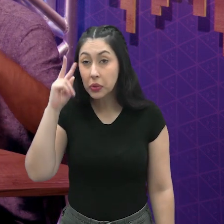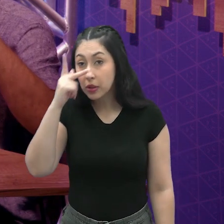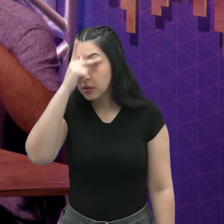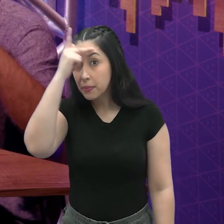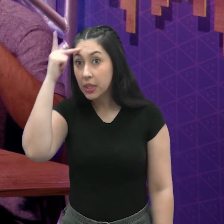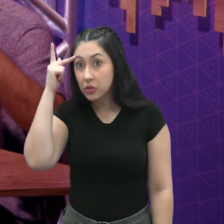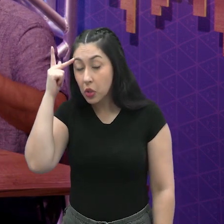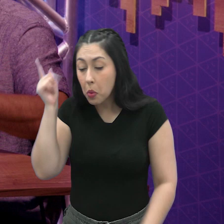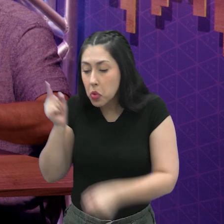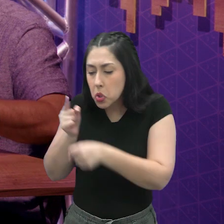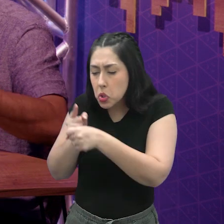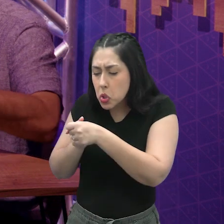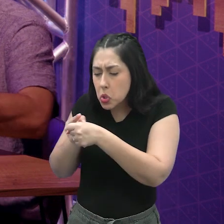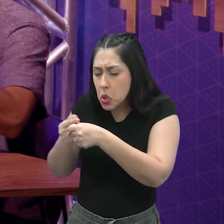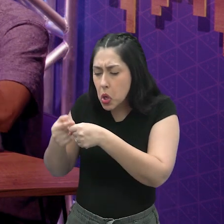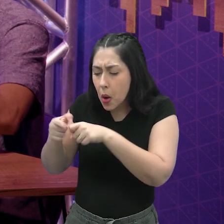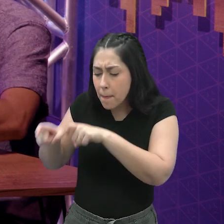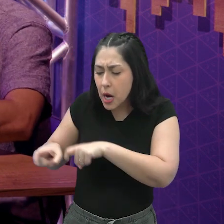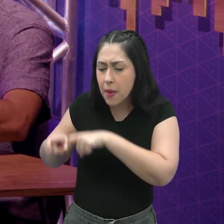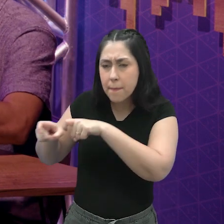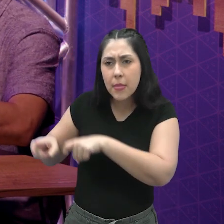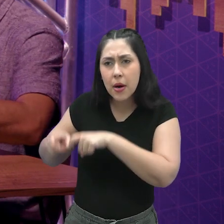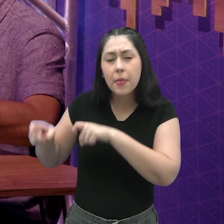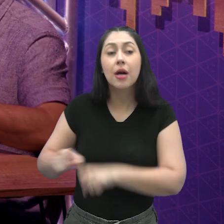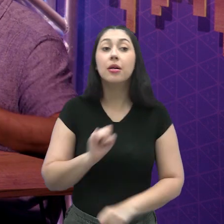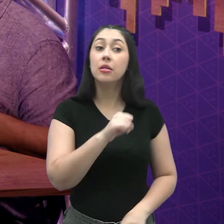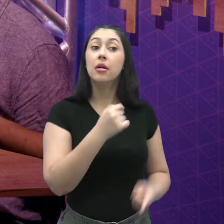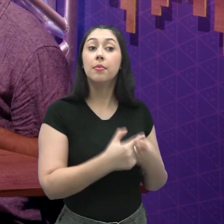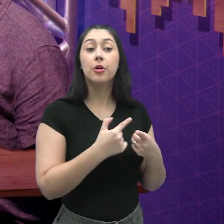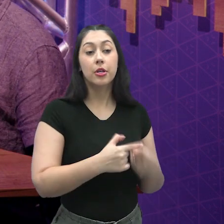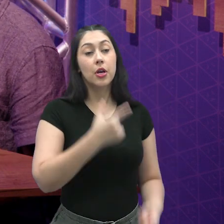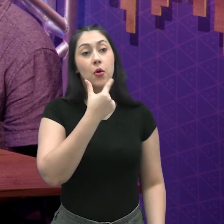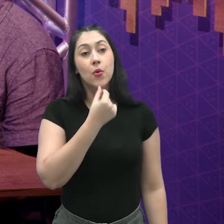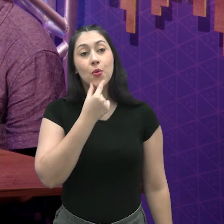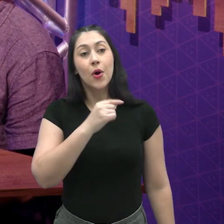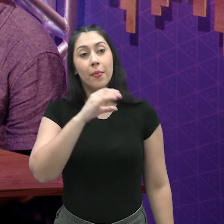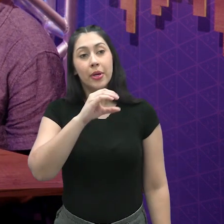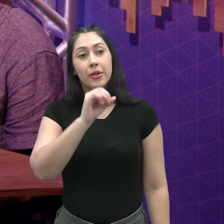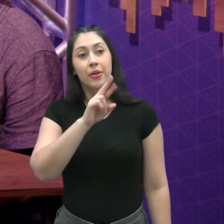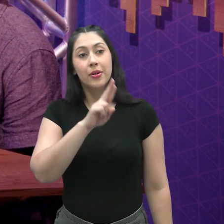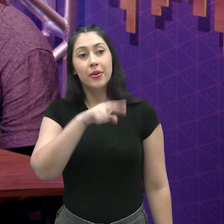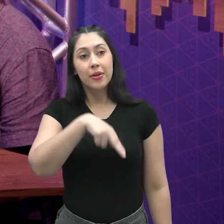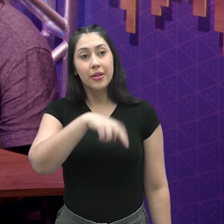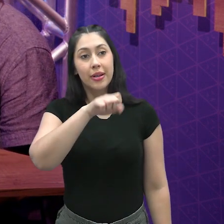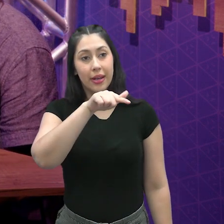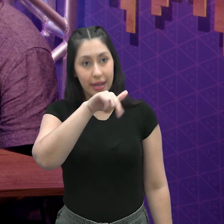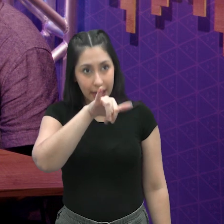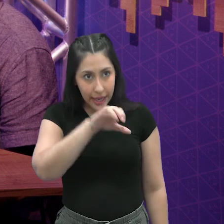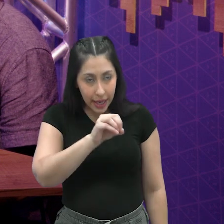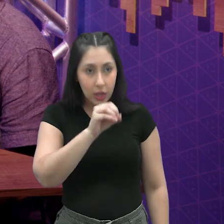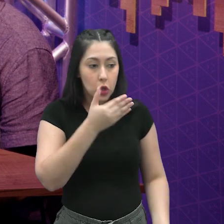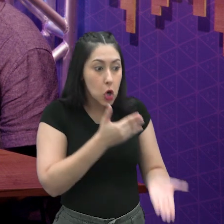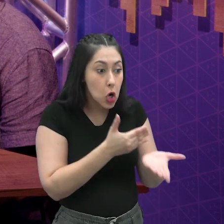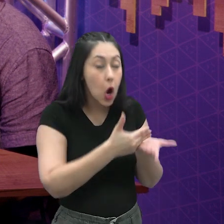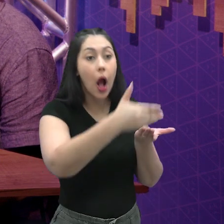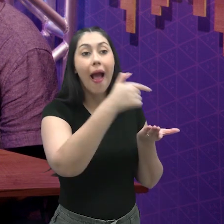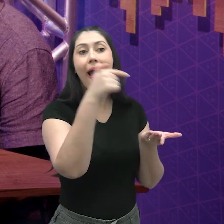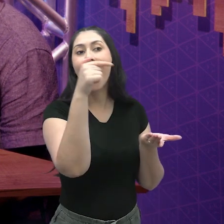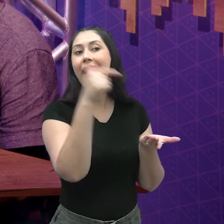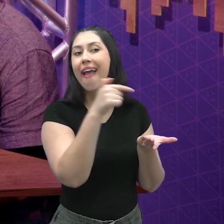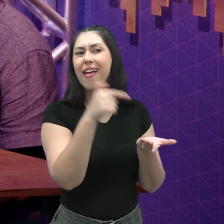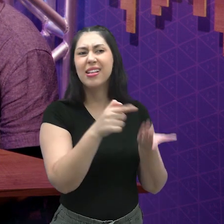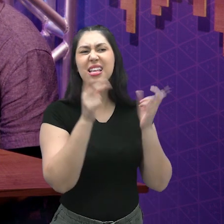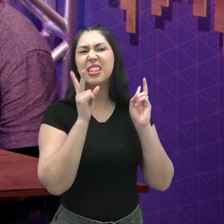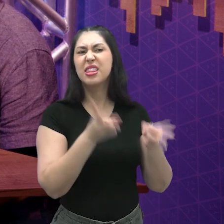do interior, da vida no campo. Sim, né? porque o Cornélio Pires, né, que foi o grande estopim da música sertaneja, ele era um